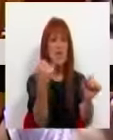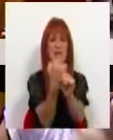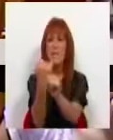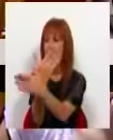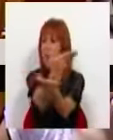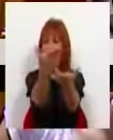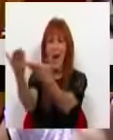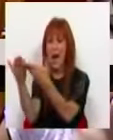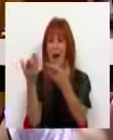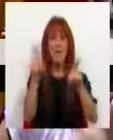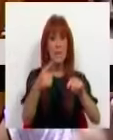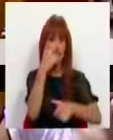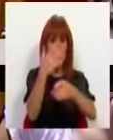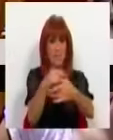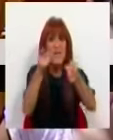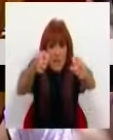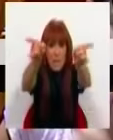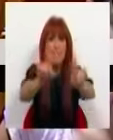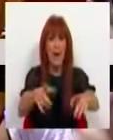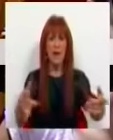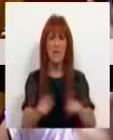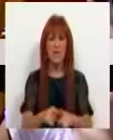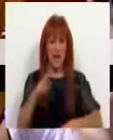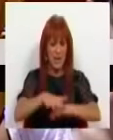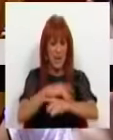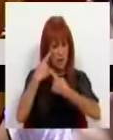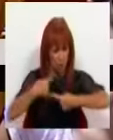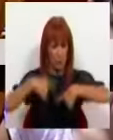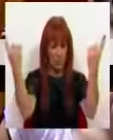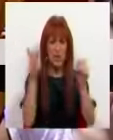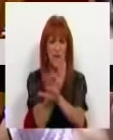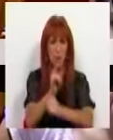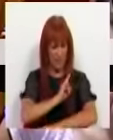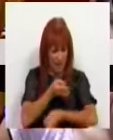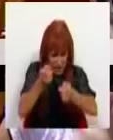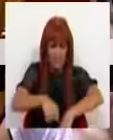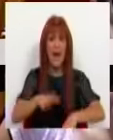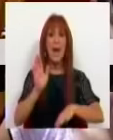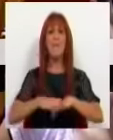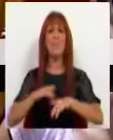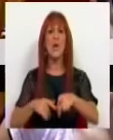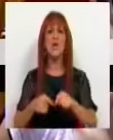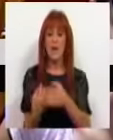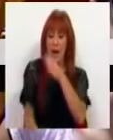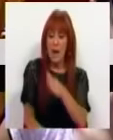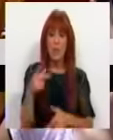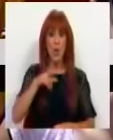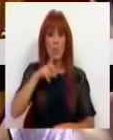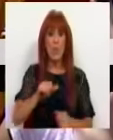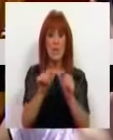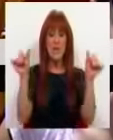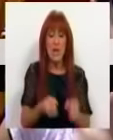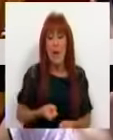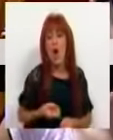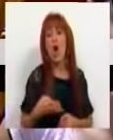emprego que existe também para as pessoas com deficiência na administração pública e no setor privado. E é por isso que foi criado em Portugal um sistema